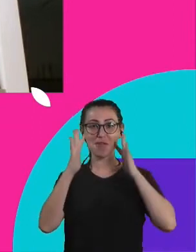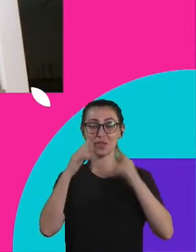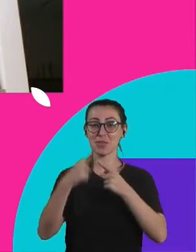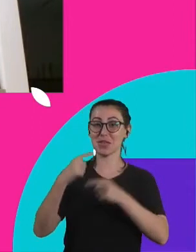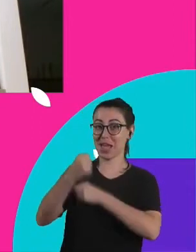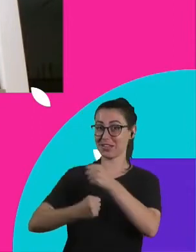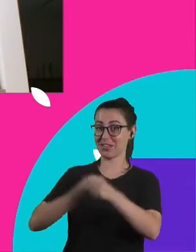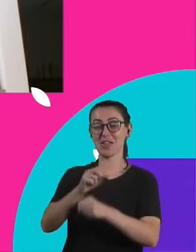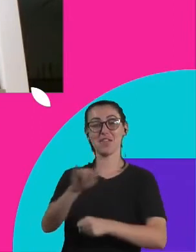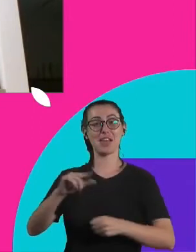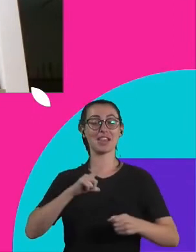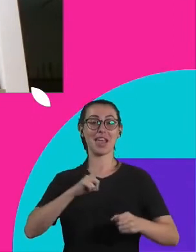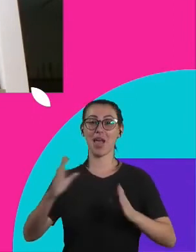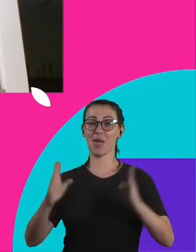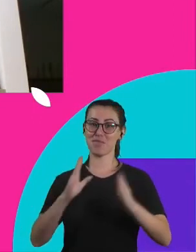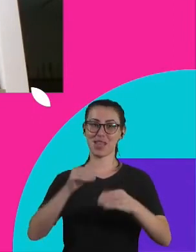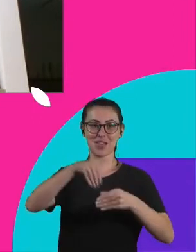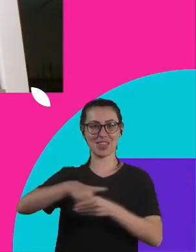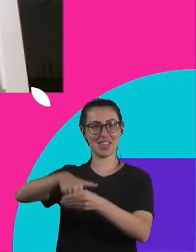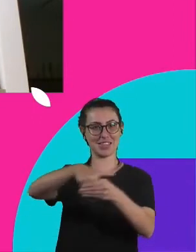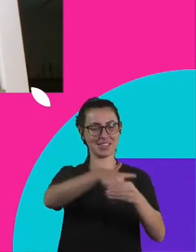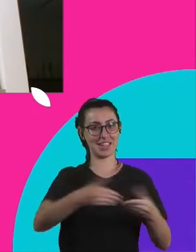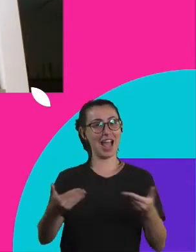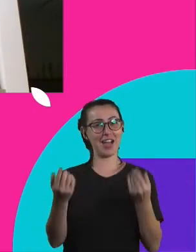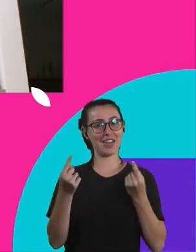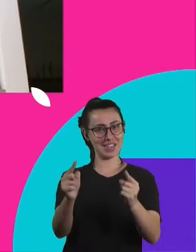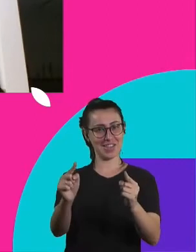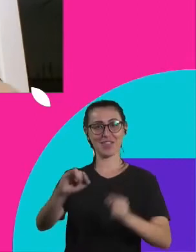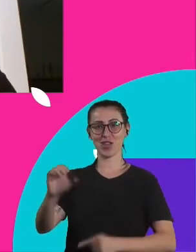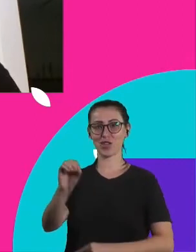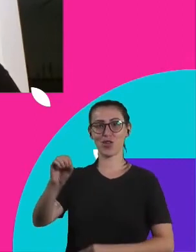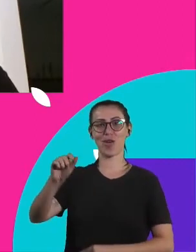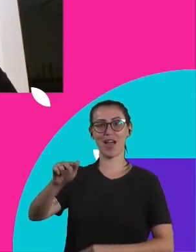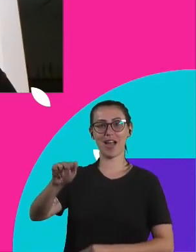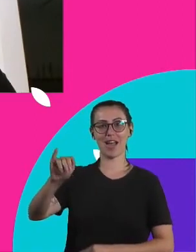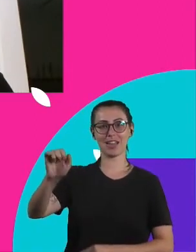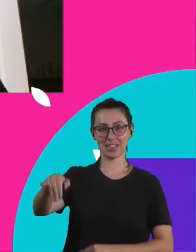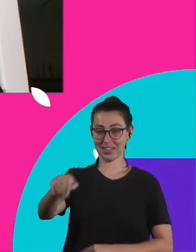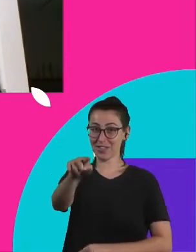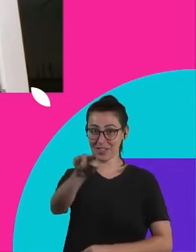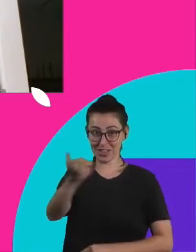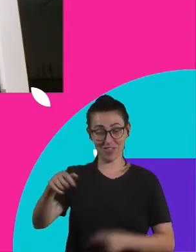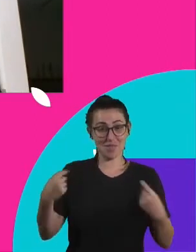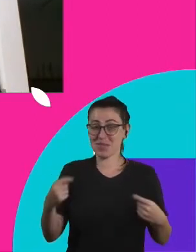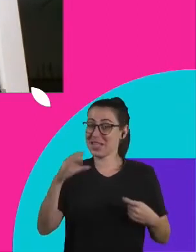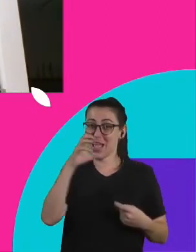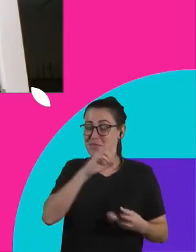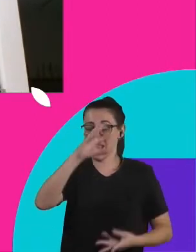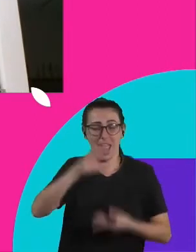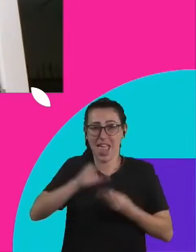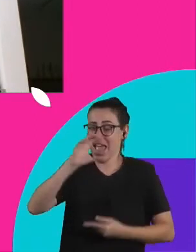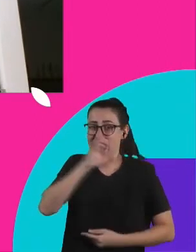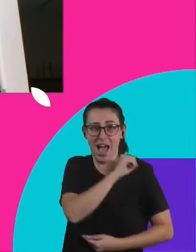dar um desafio, Joaquim. A gente já extrapolou o nosso tempo, então você vai ter que responder meio de flash, mas